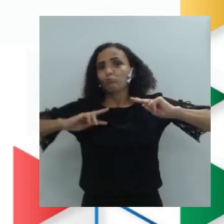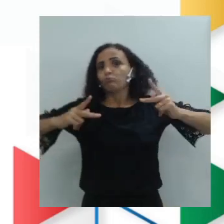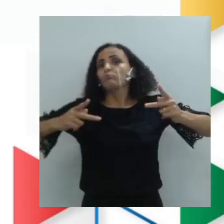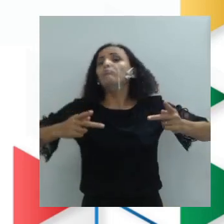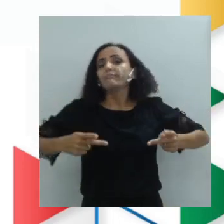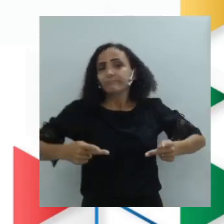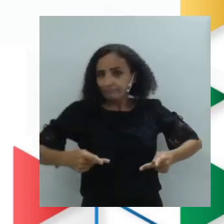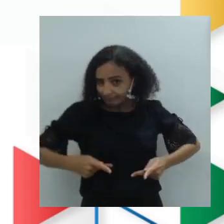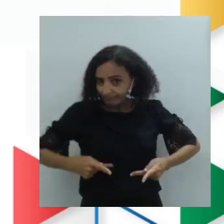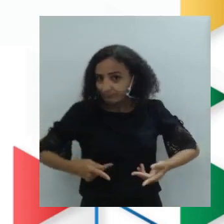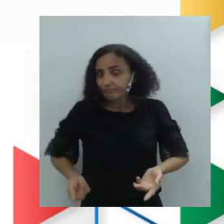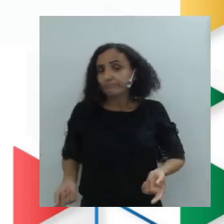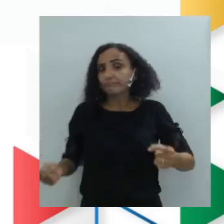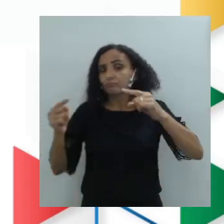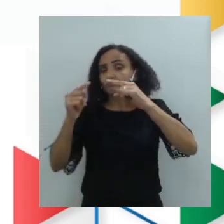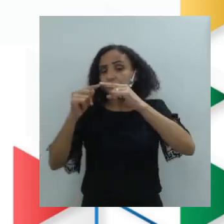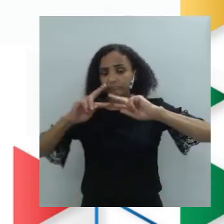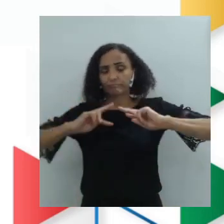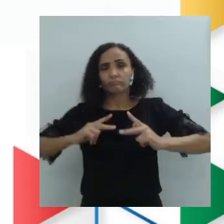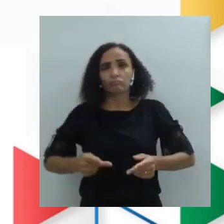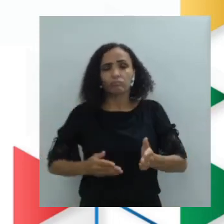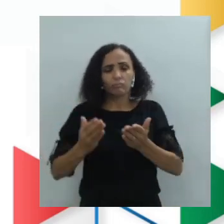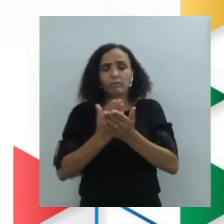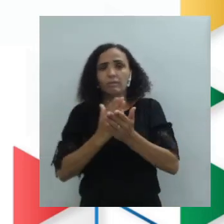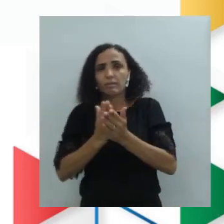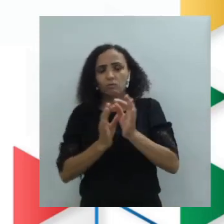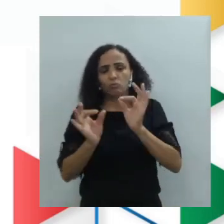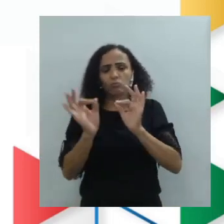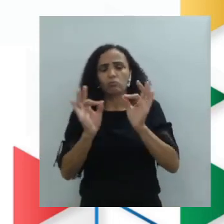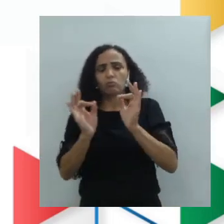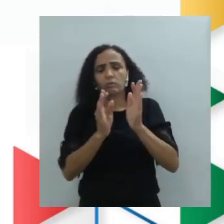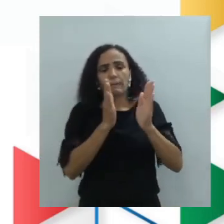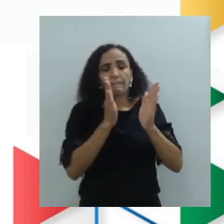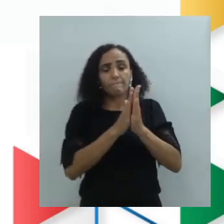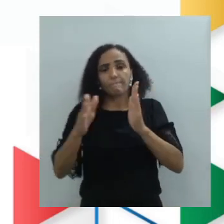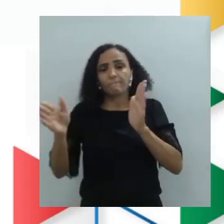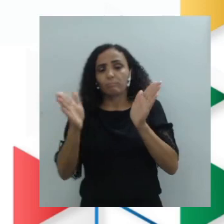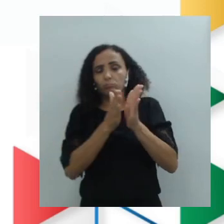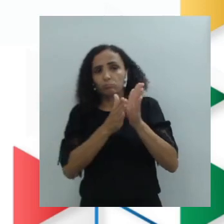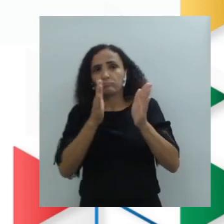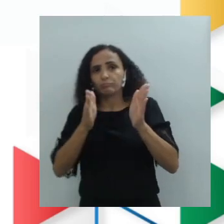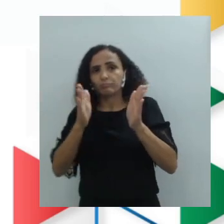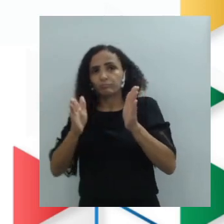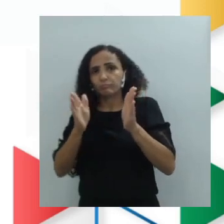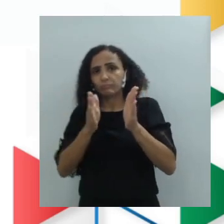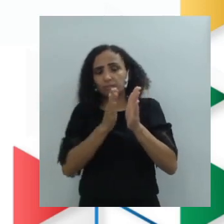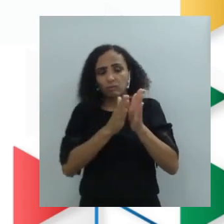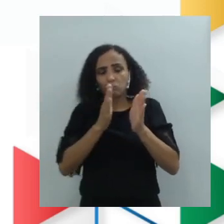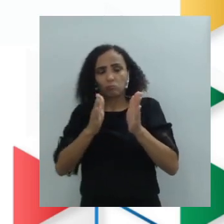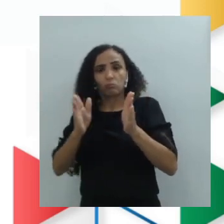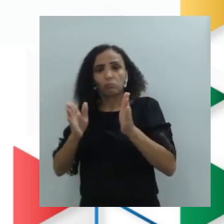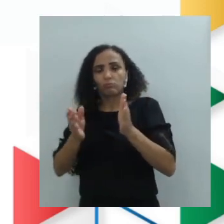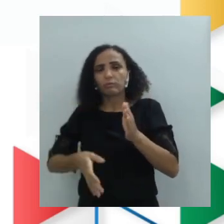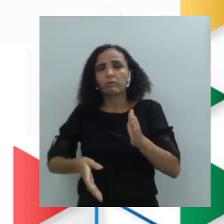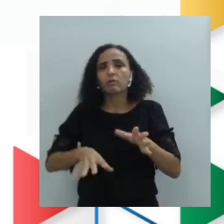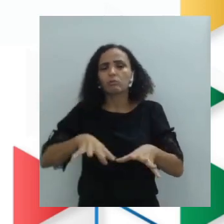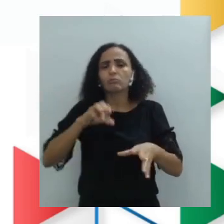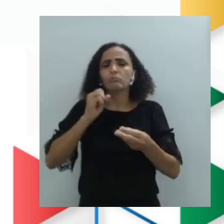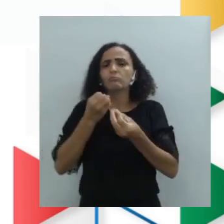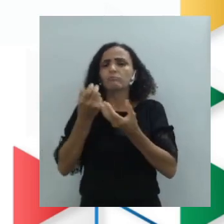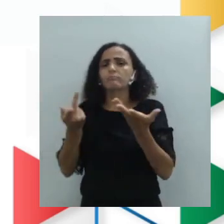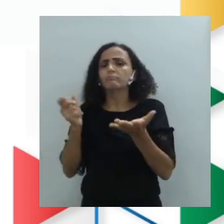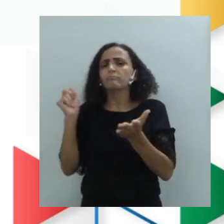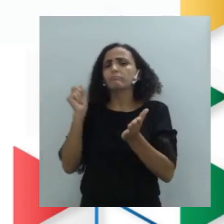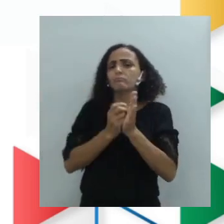anatomia também humana, citamos alguns sistemas presentes no corpo, tais como o esquelético e o digestório.